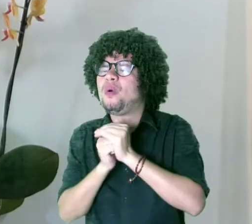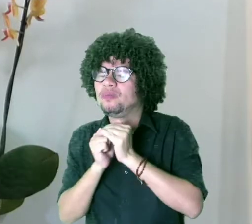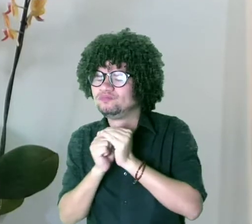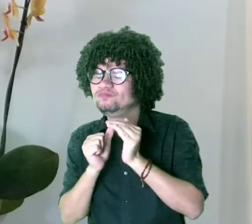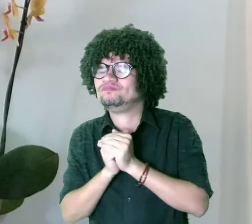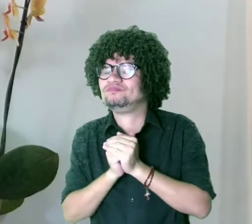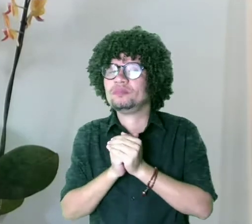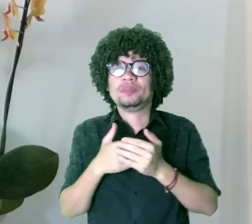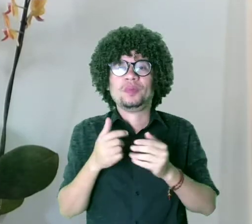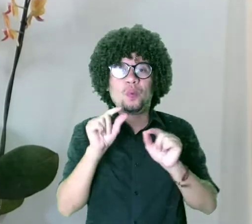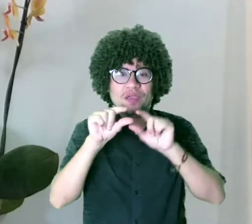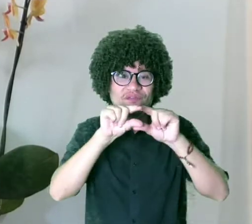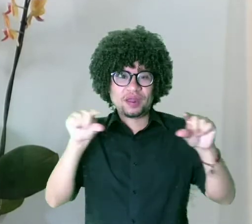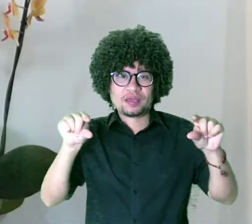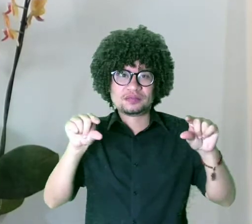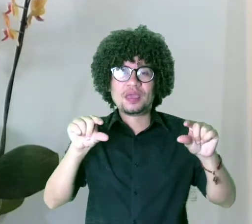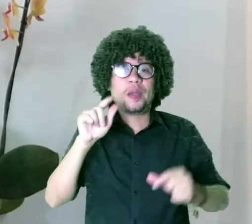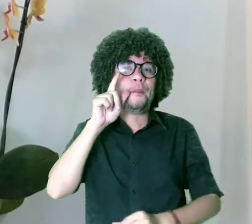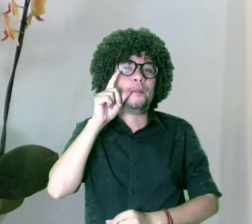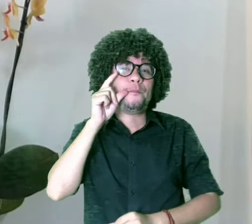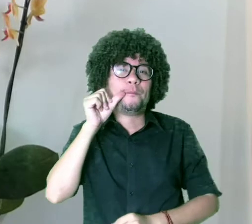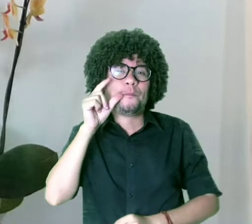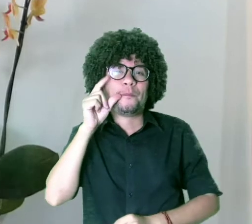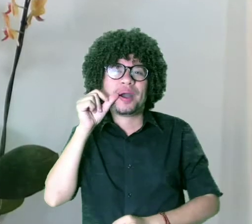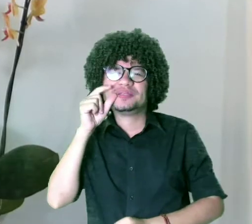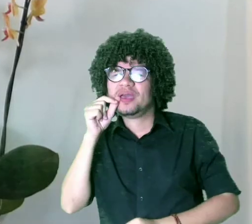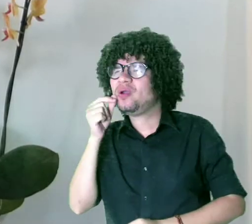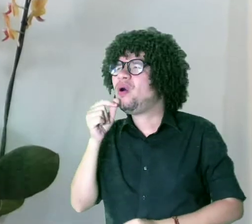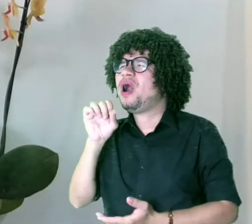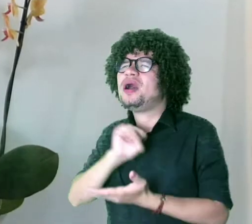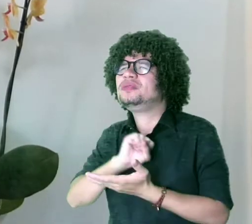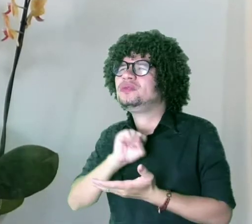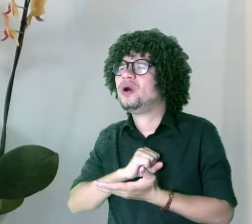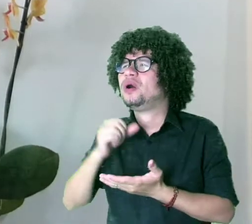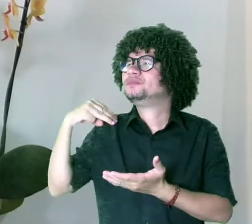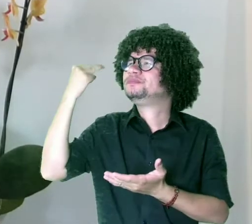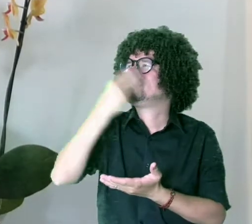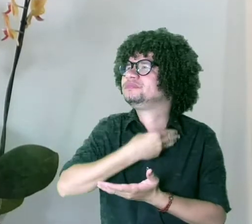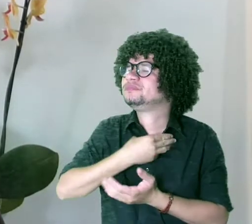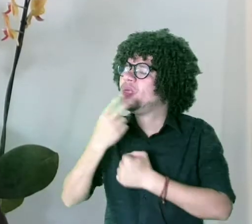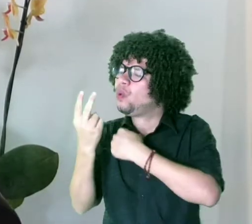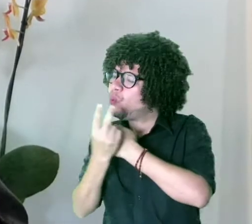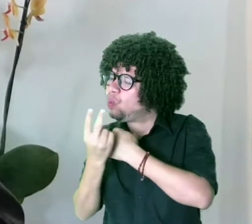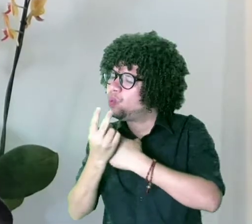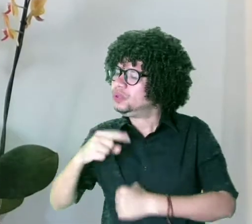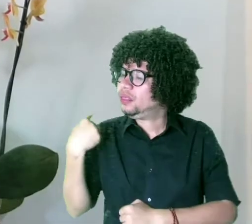venera Maria, tomai conta da nossa cidade.